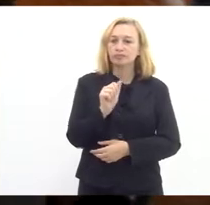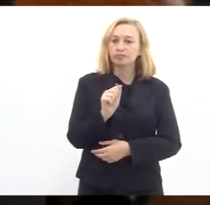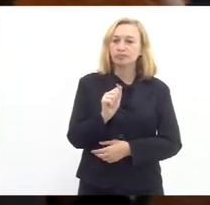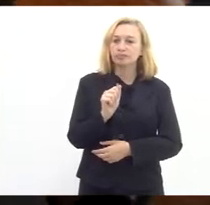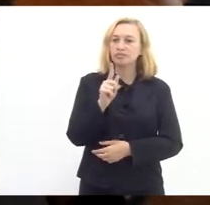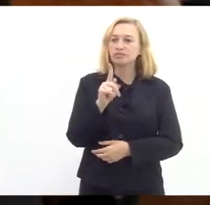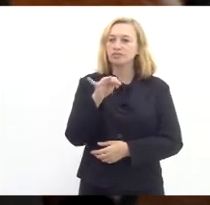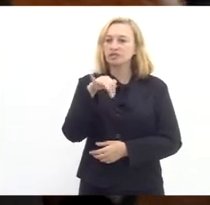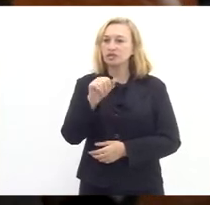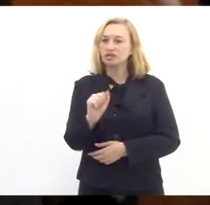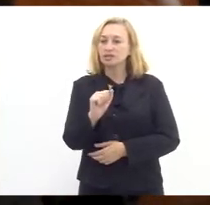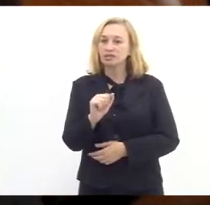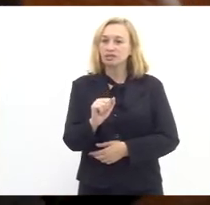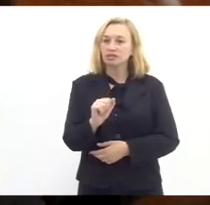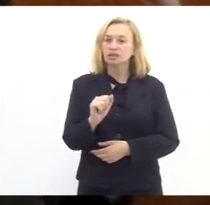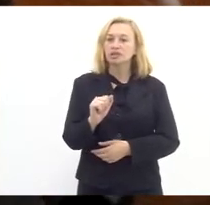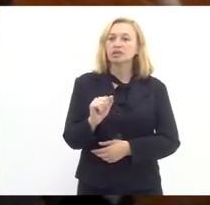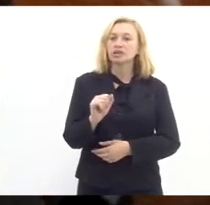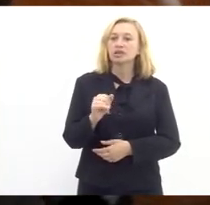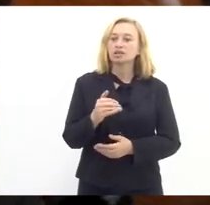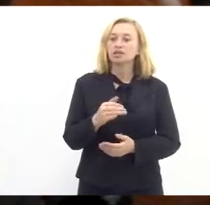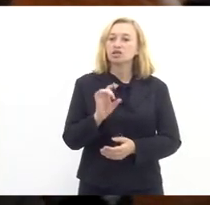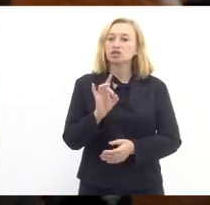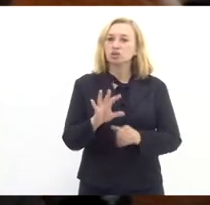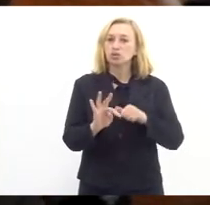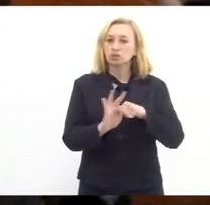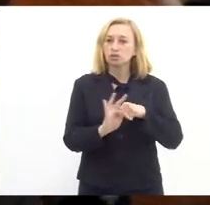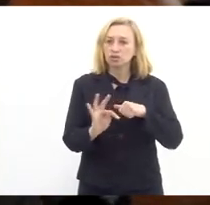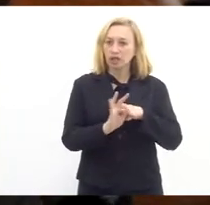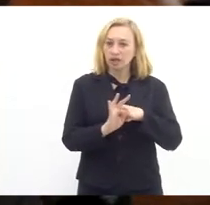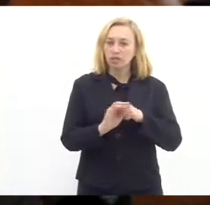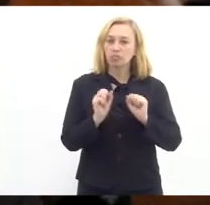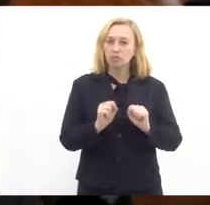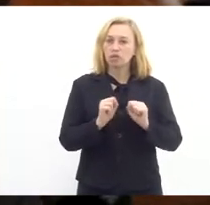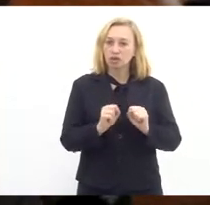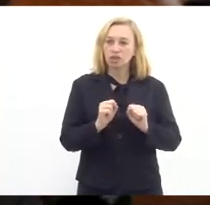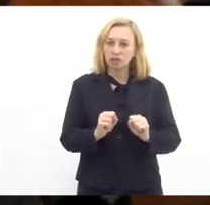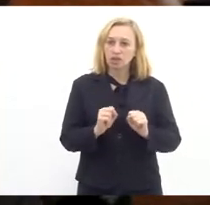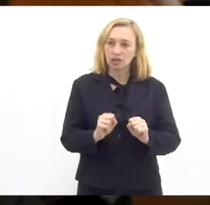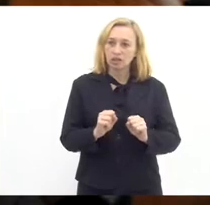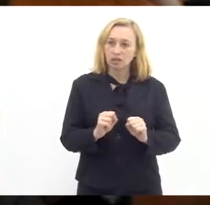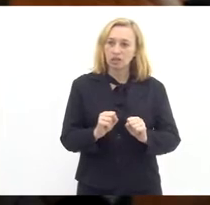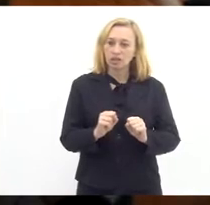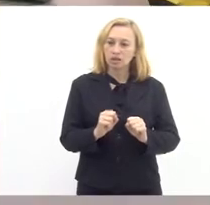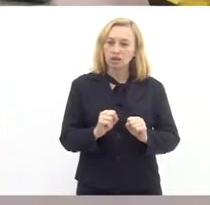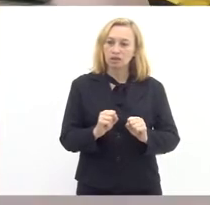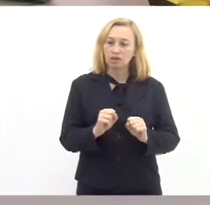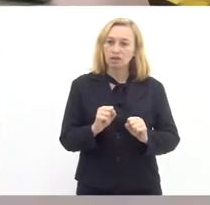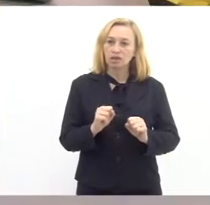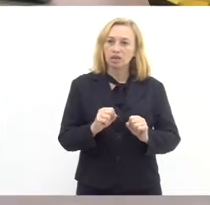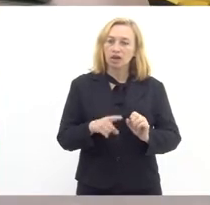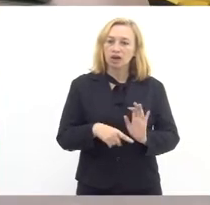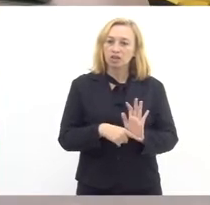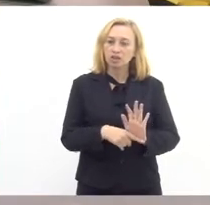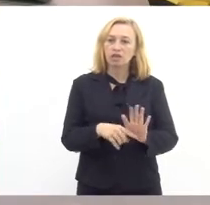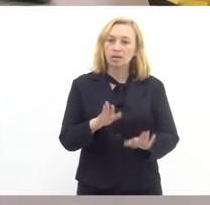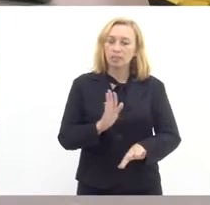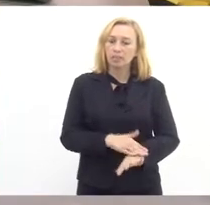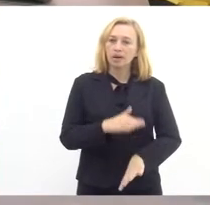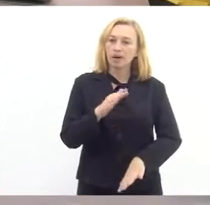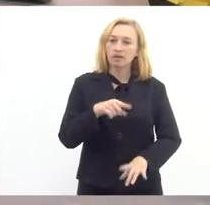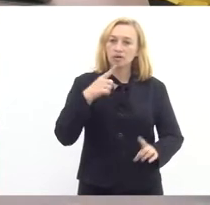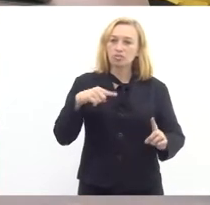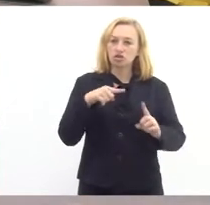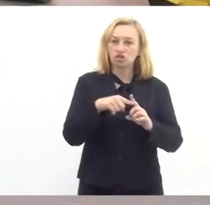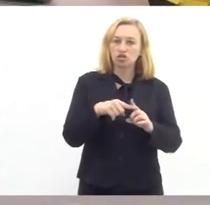que, inicialmente, os técnicos dessa agência poderiam colaborar de forma muito mais objetiva aos andamentos dos